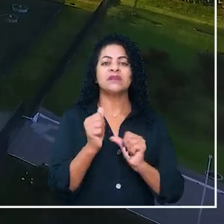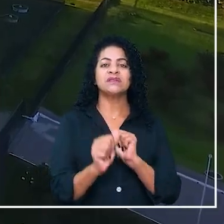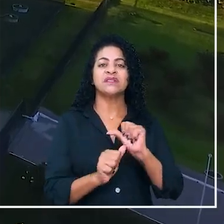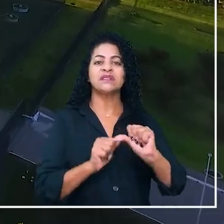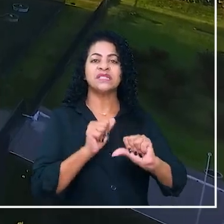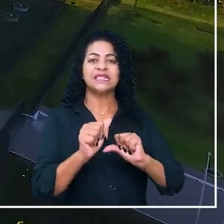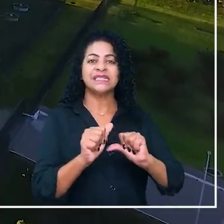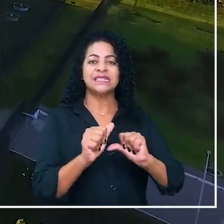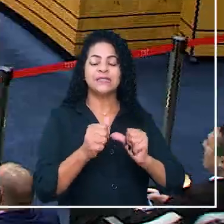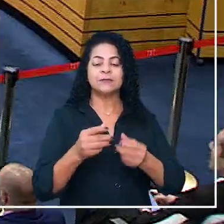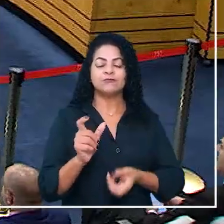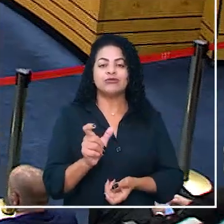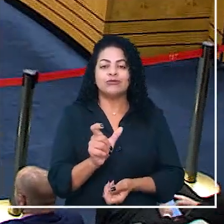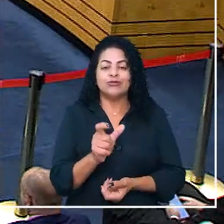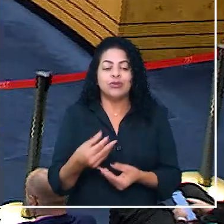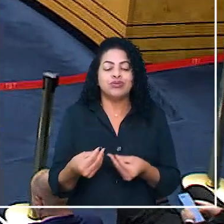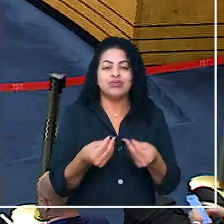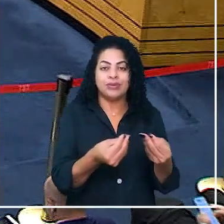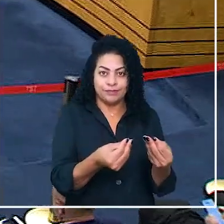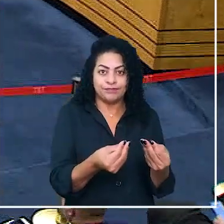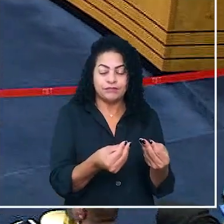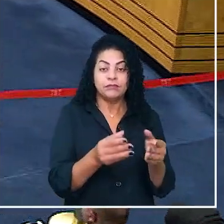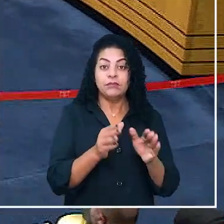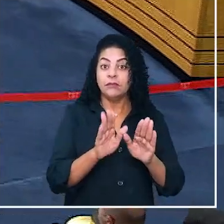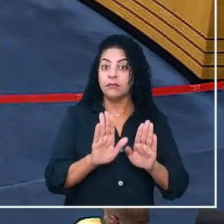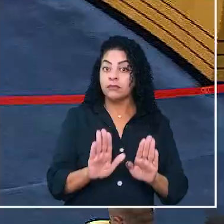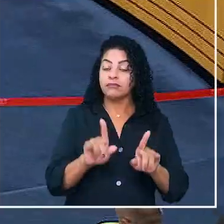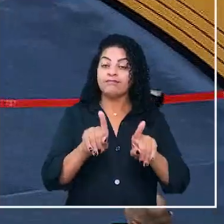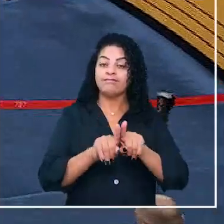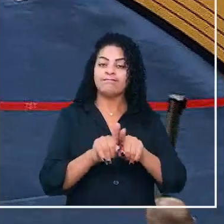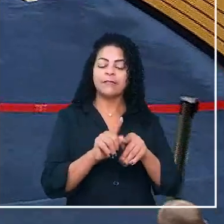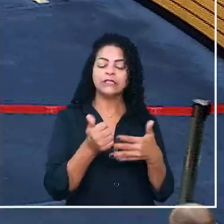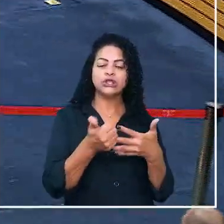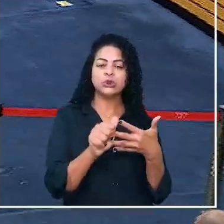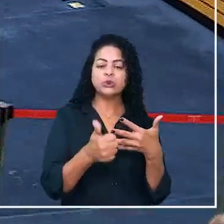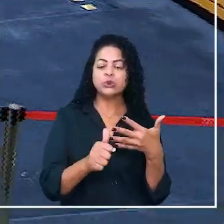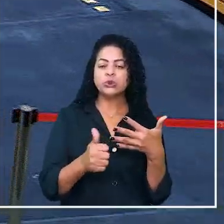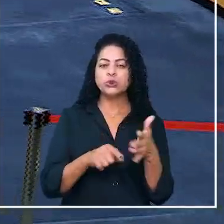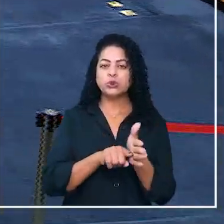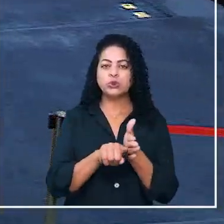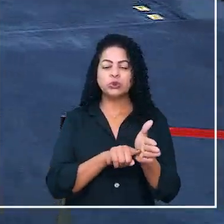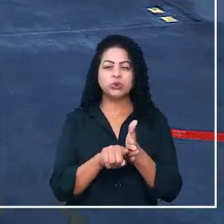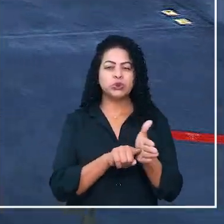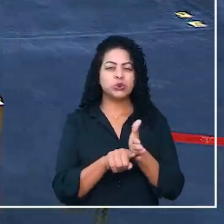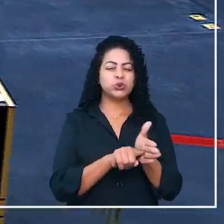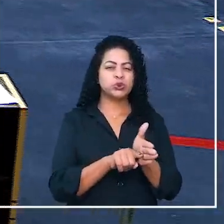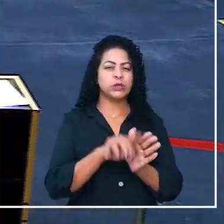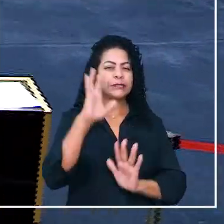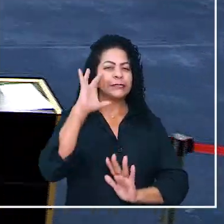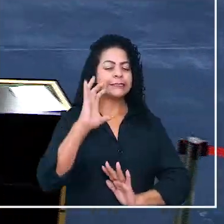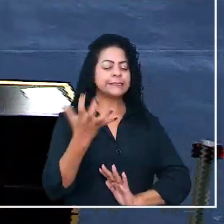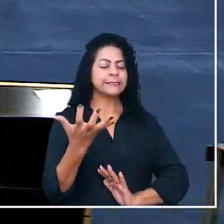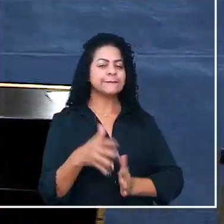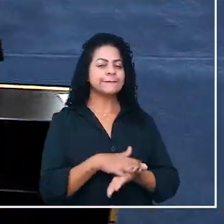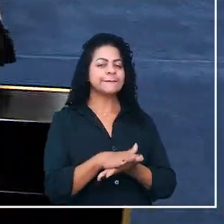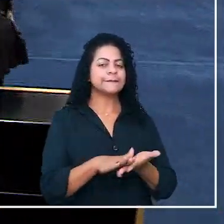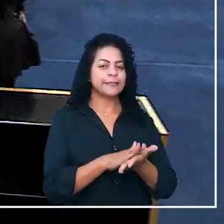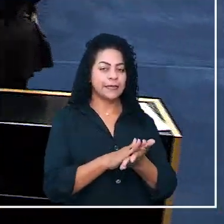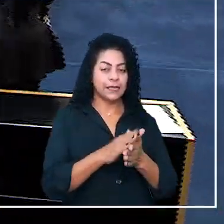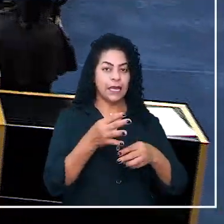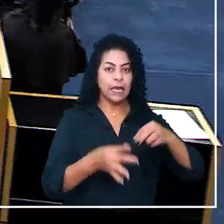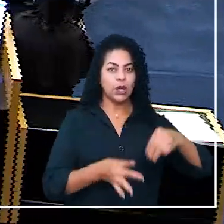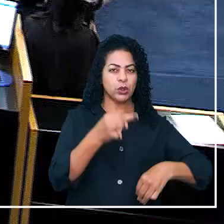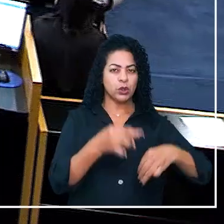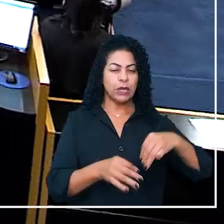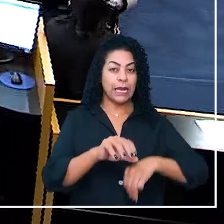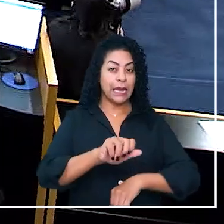do benefício oferecido. A sessão de dissídios coletivos, ao analisar o recurso, manteve a decisão regional. Para o